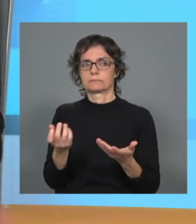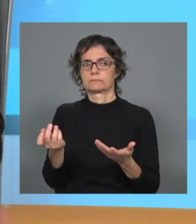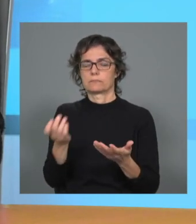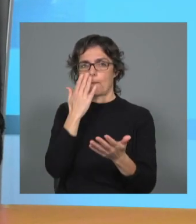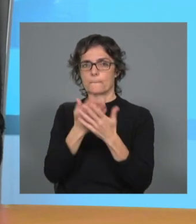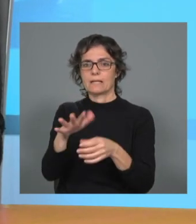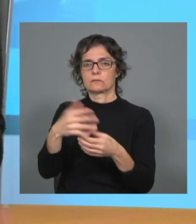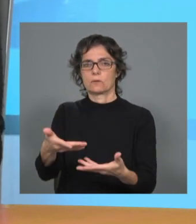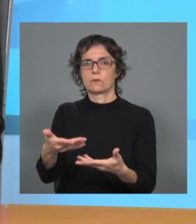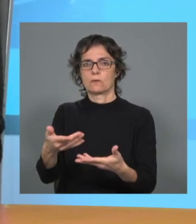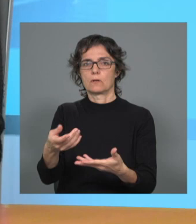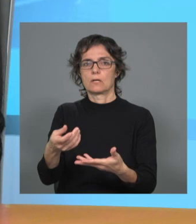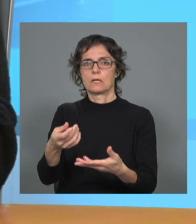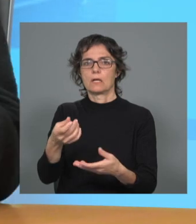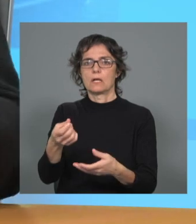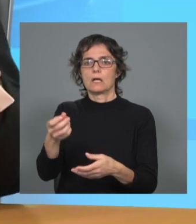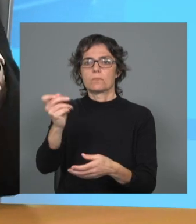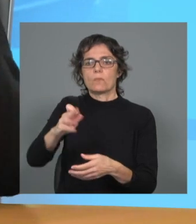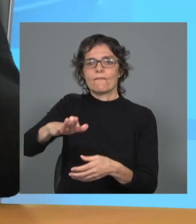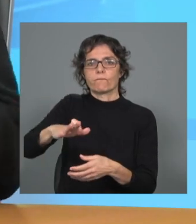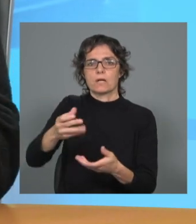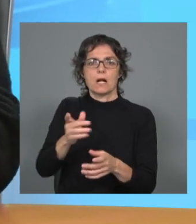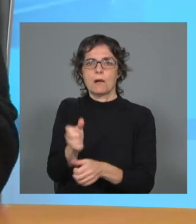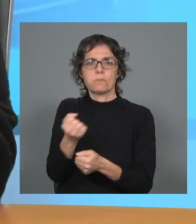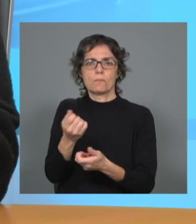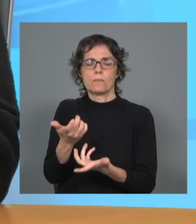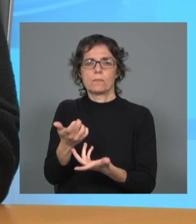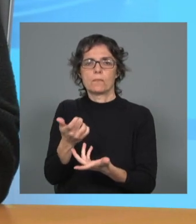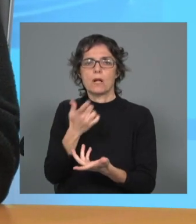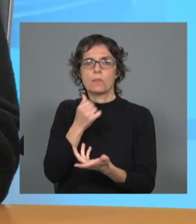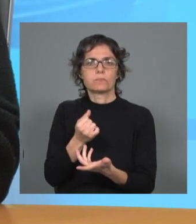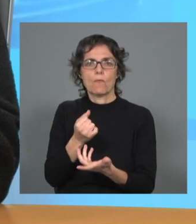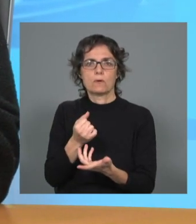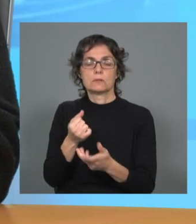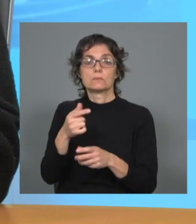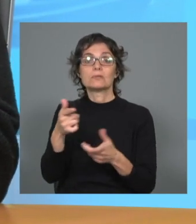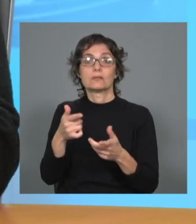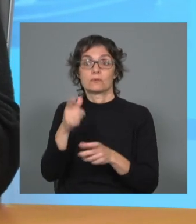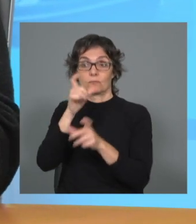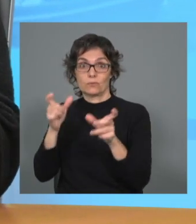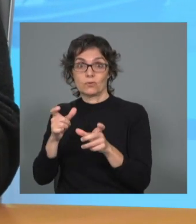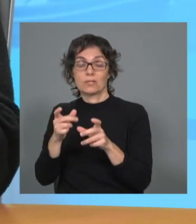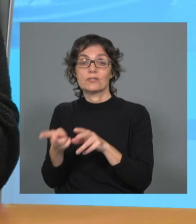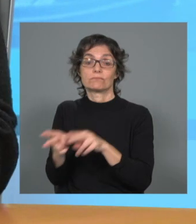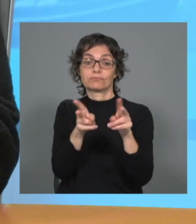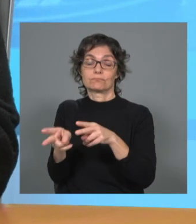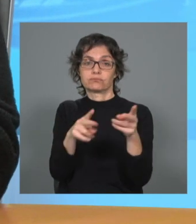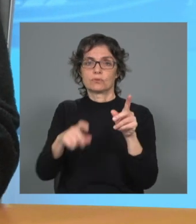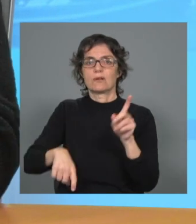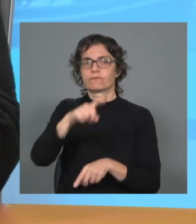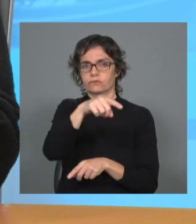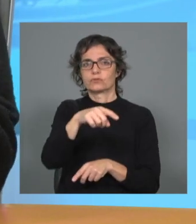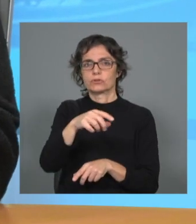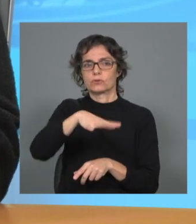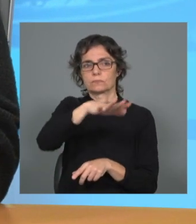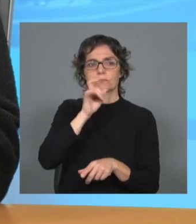eles não podem lá ficar. Portanto, para além das pessoas que saíram por sua própria iniciativa, temos estas pessoas que já fugiram para um sítio de